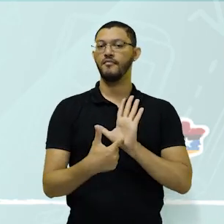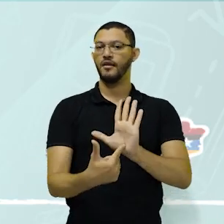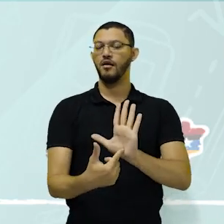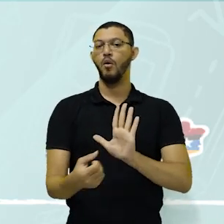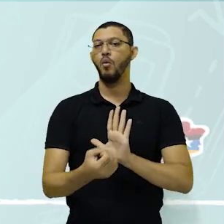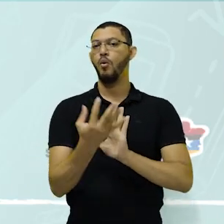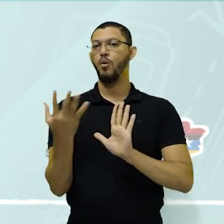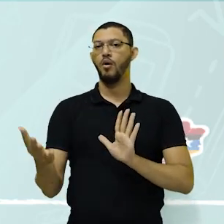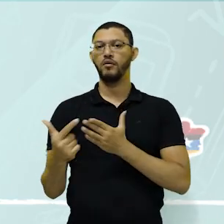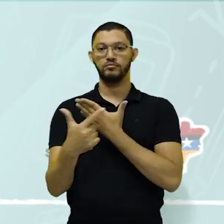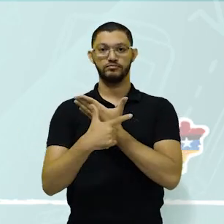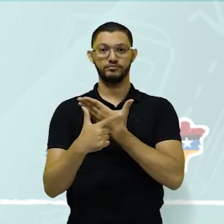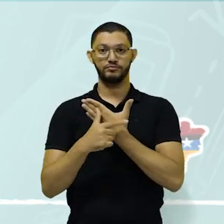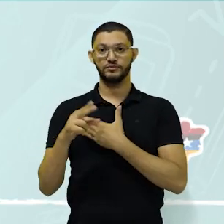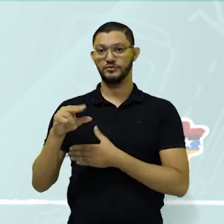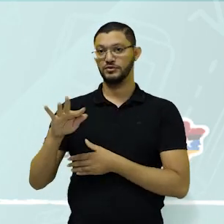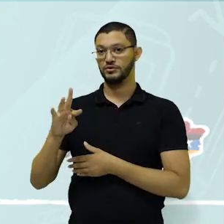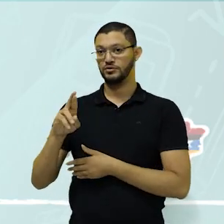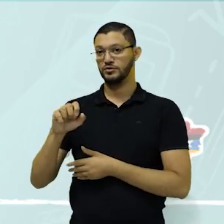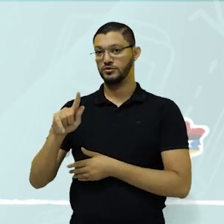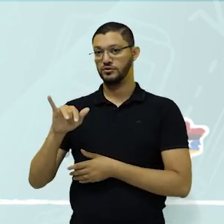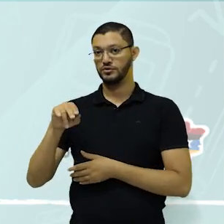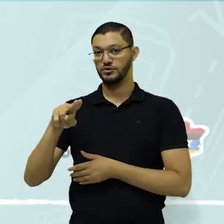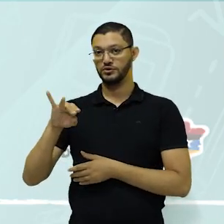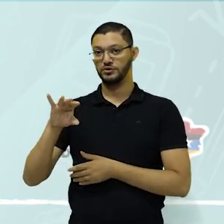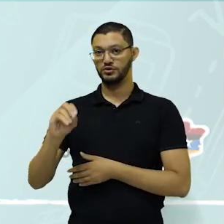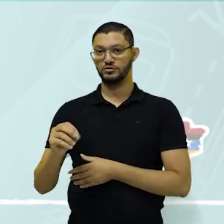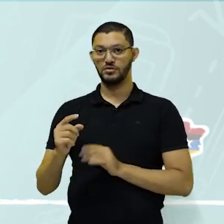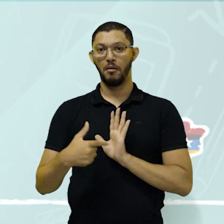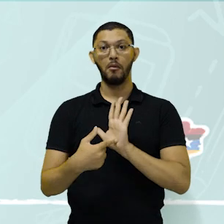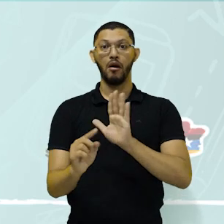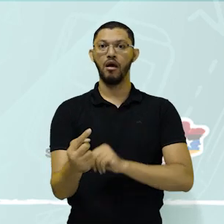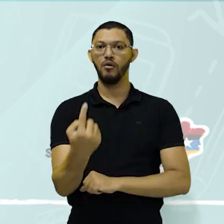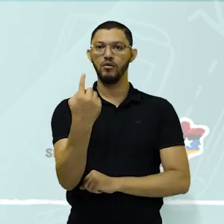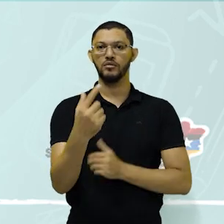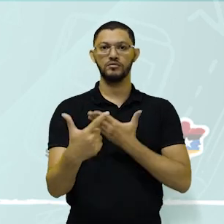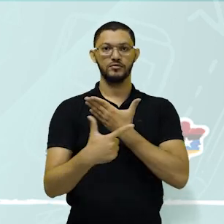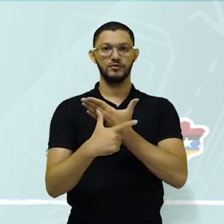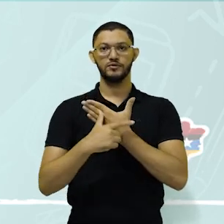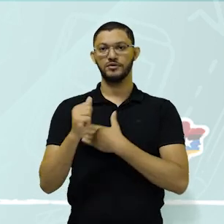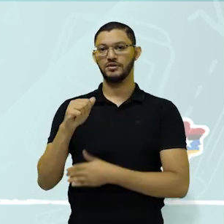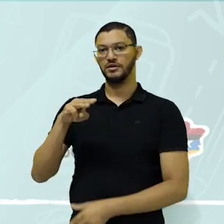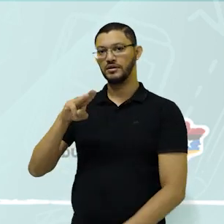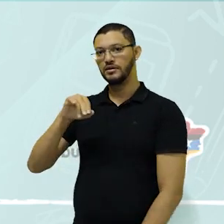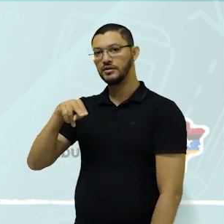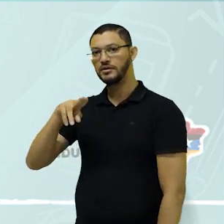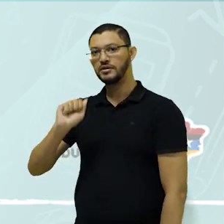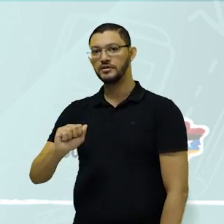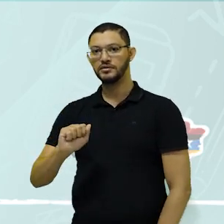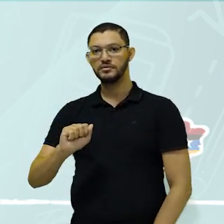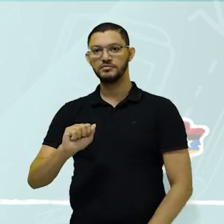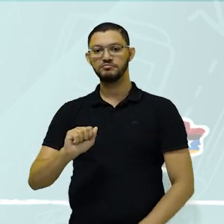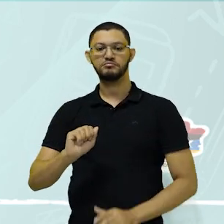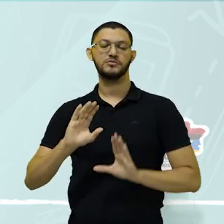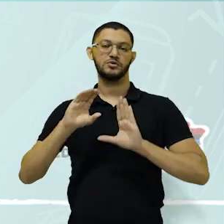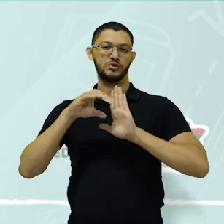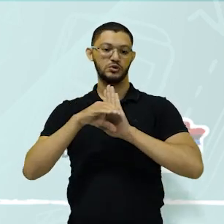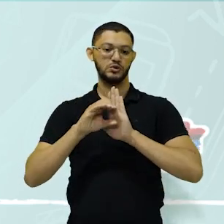apresentar quais são as funções nitrogenadas e vamos destacar uma, a função amina. Vamos trabalhar a sua